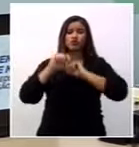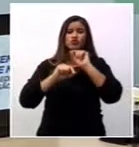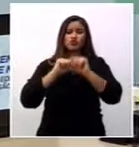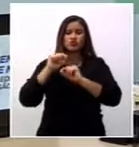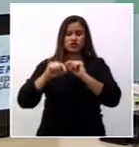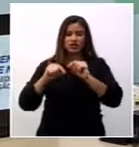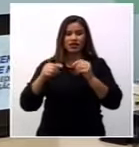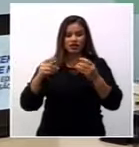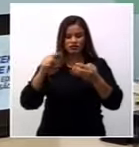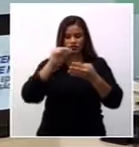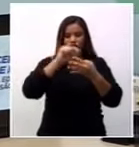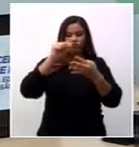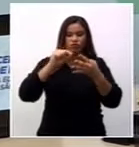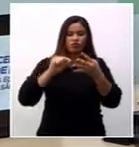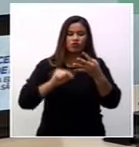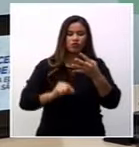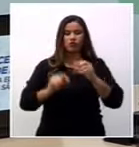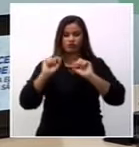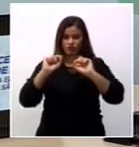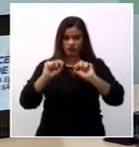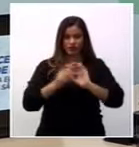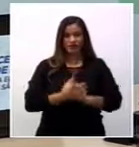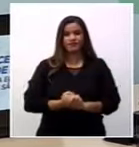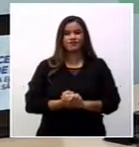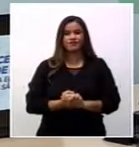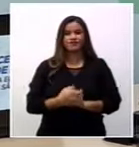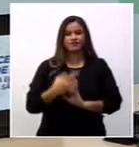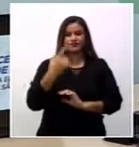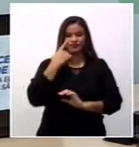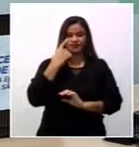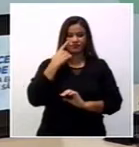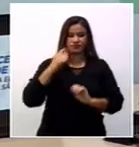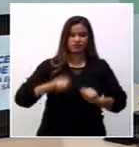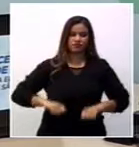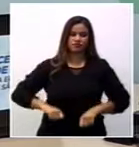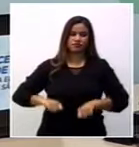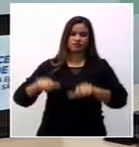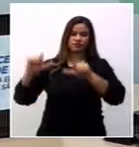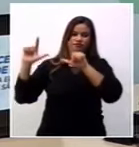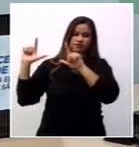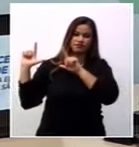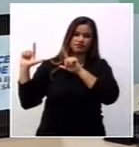a aula de hoje. Então está aparecendo aí para vocês a equipe curricular.